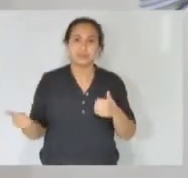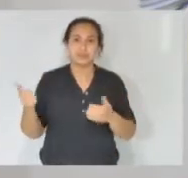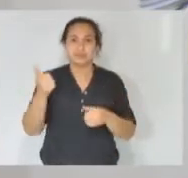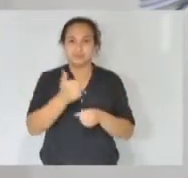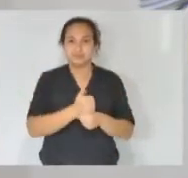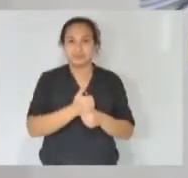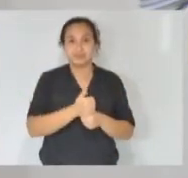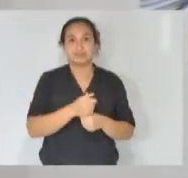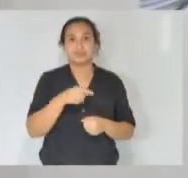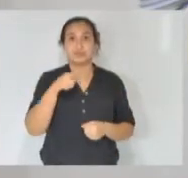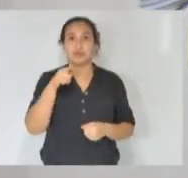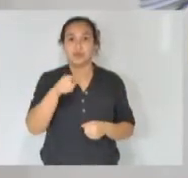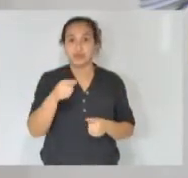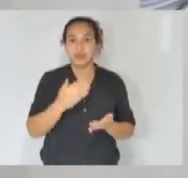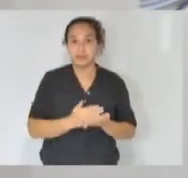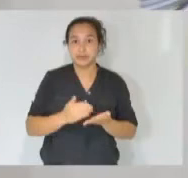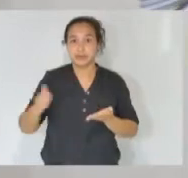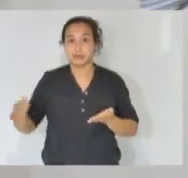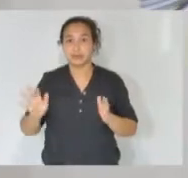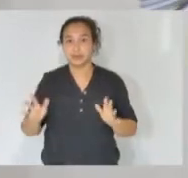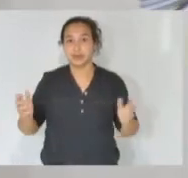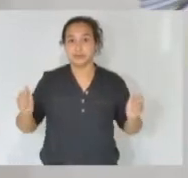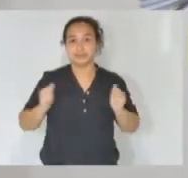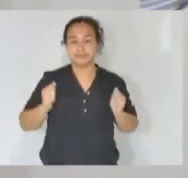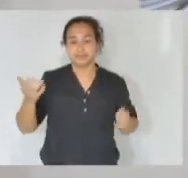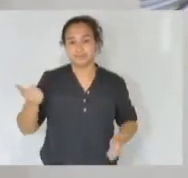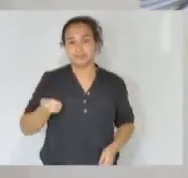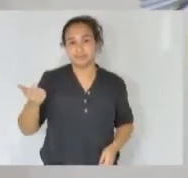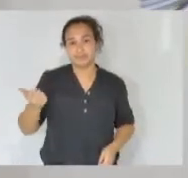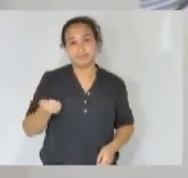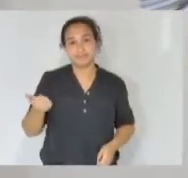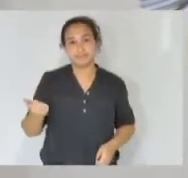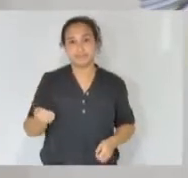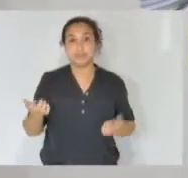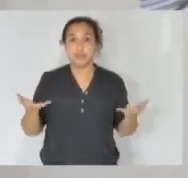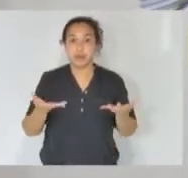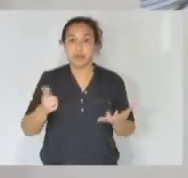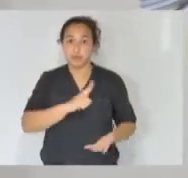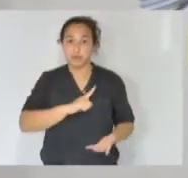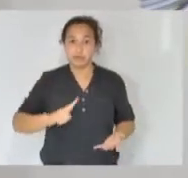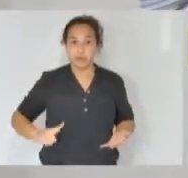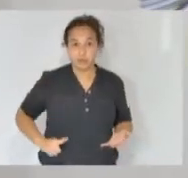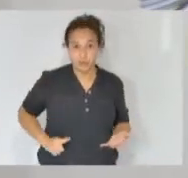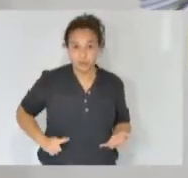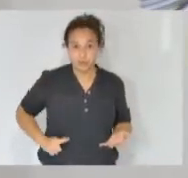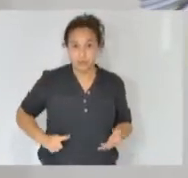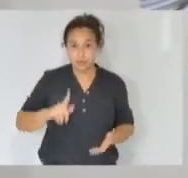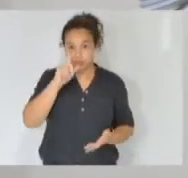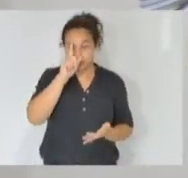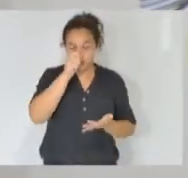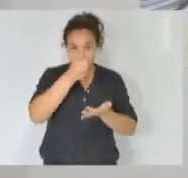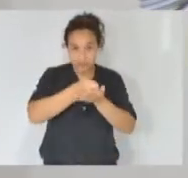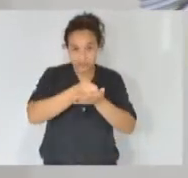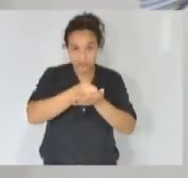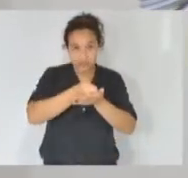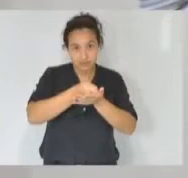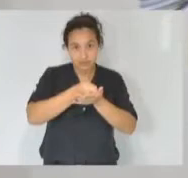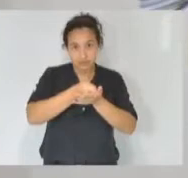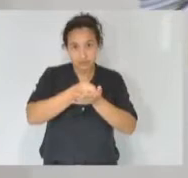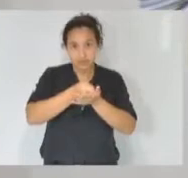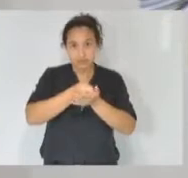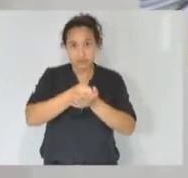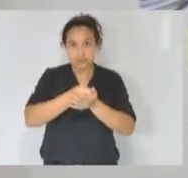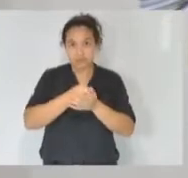profissionais que se aposentaram, agora o governo toma essa decisão de